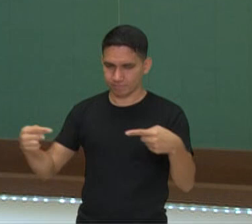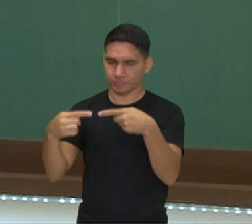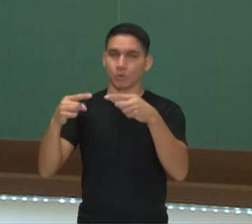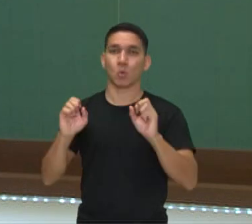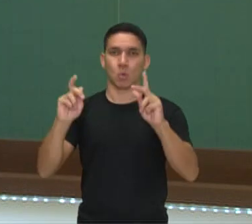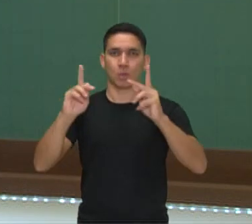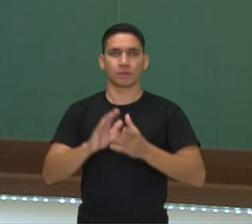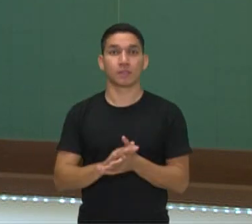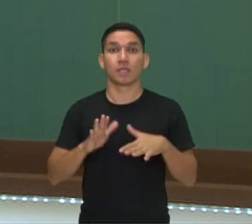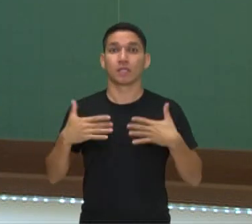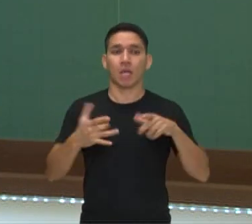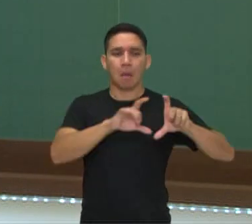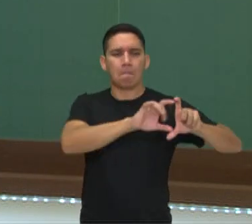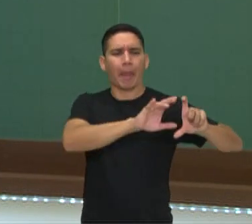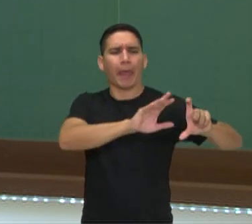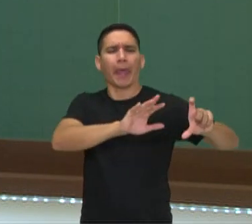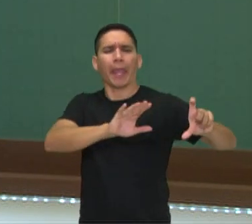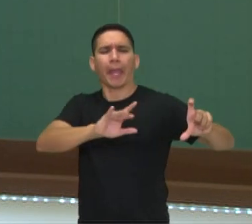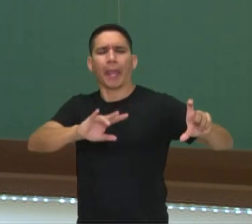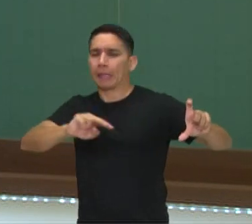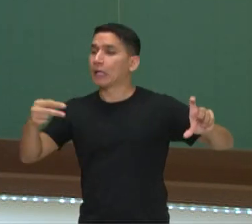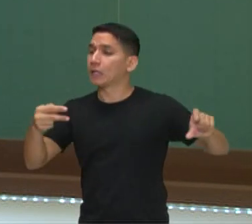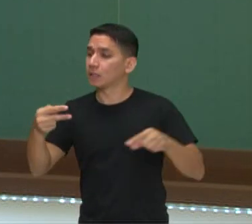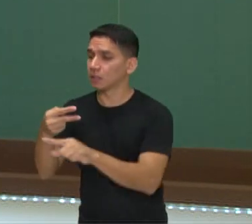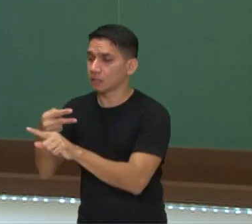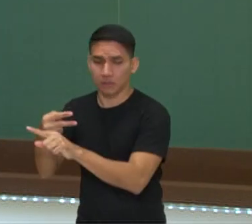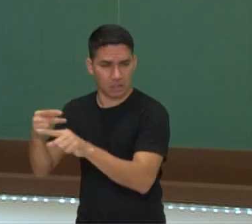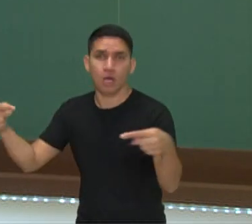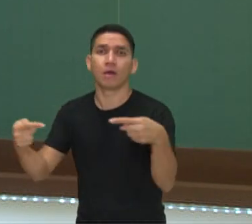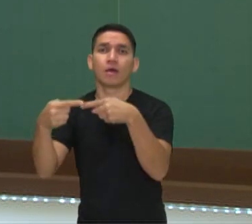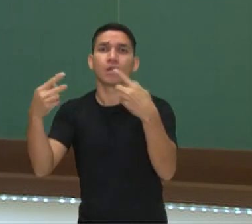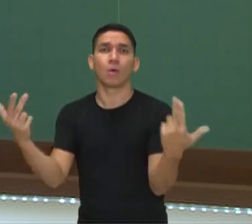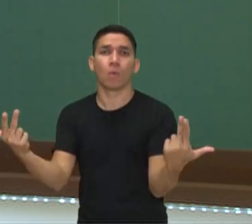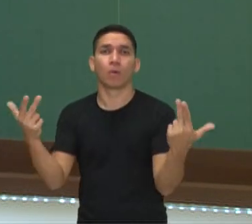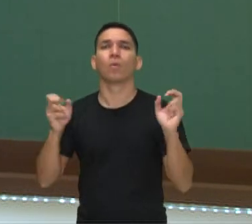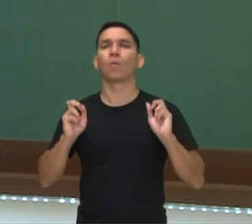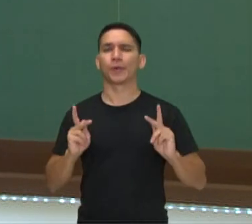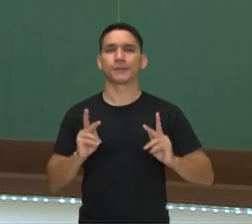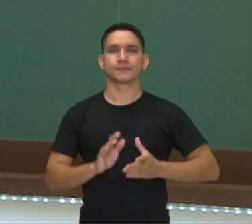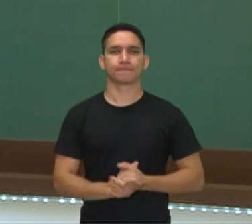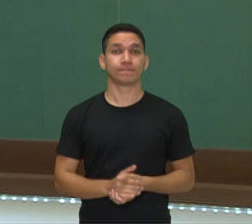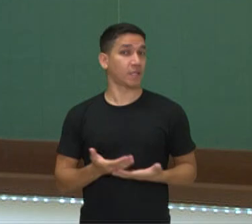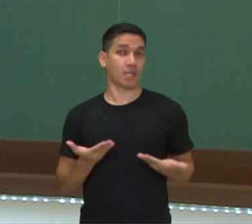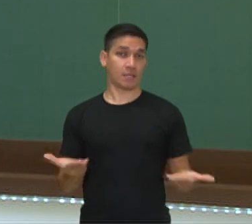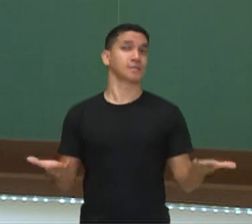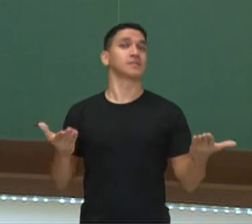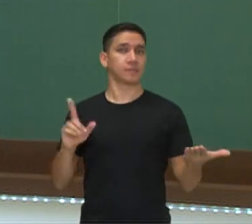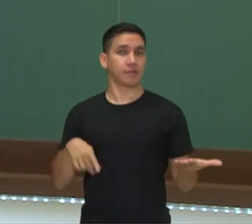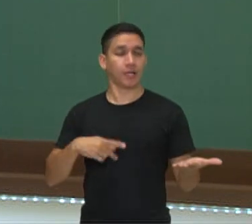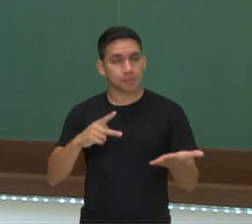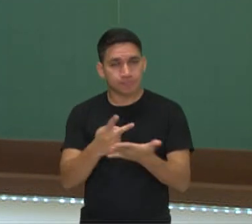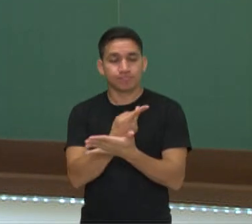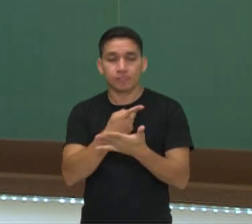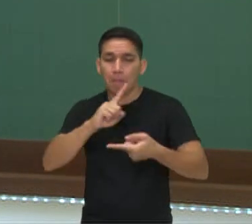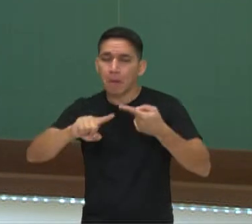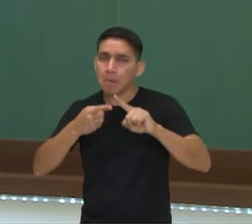seja, toda essa conta aqui dá zero, ok? É isso que é resolver uma